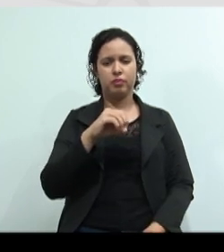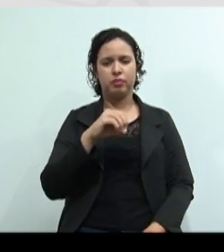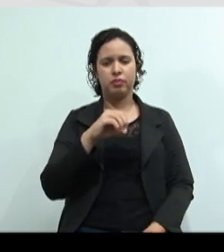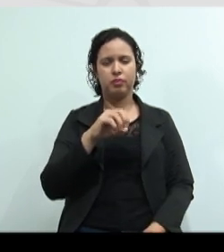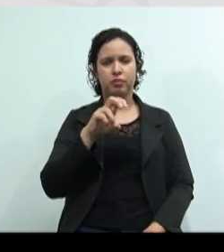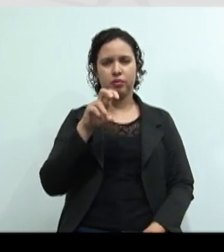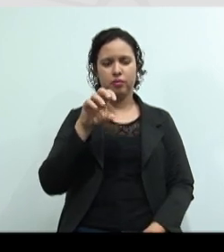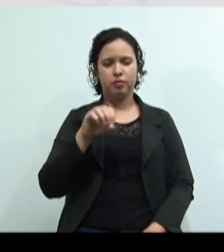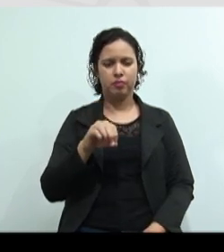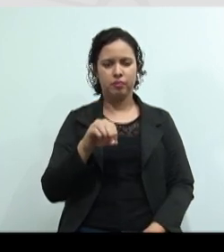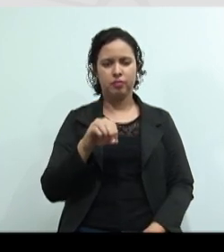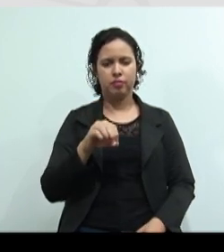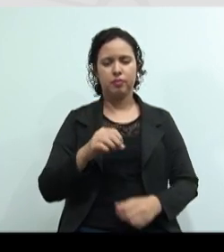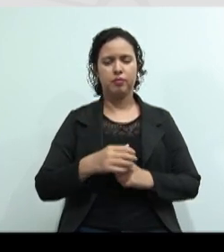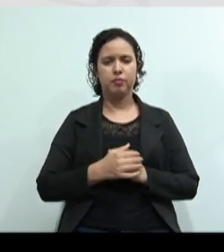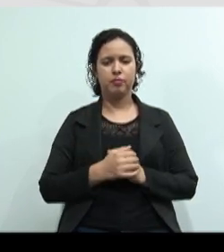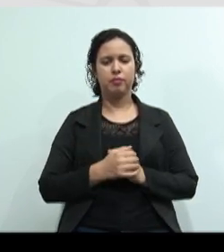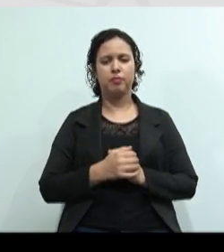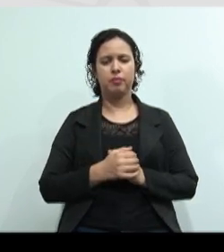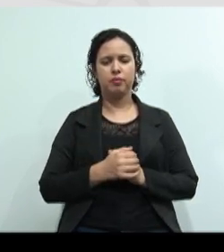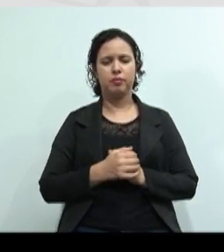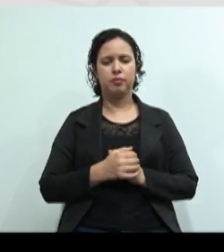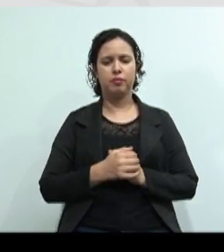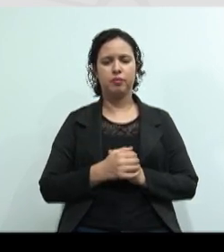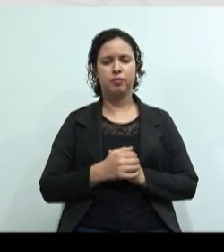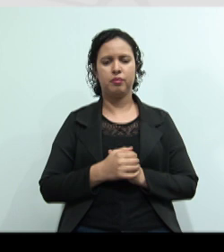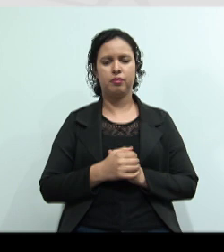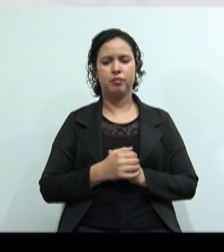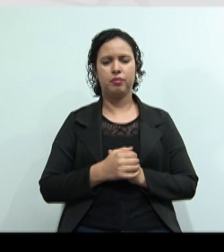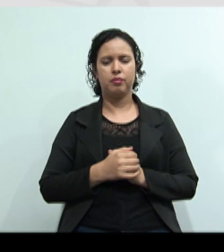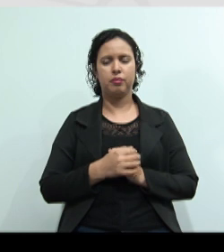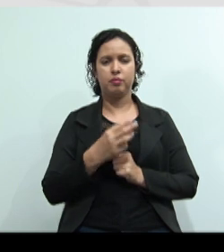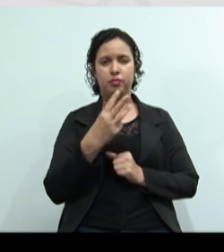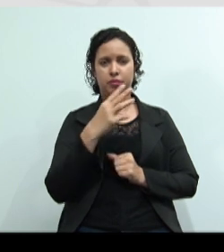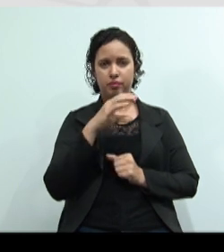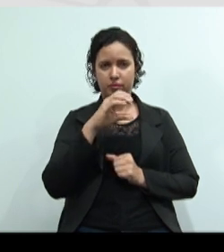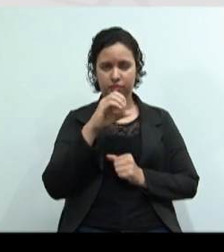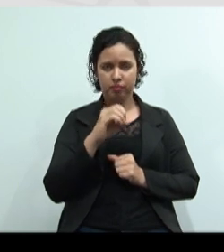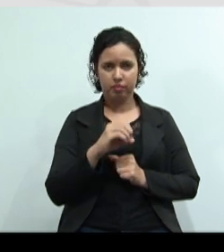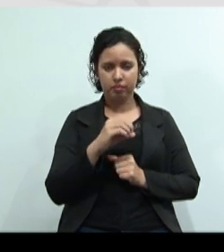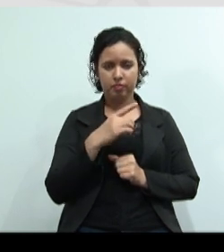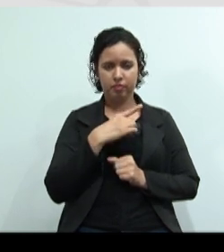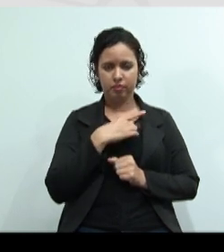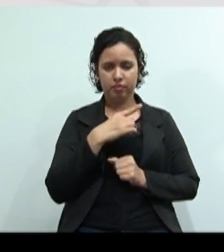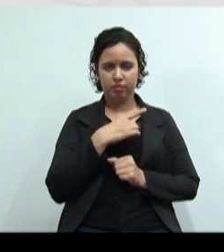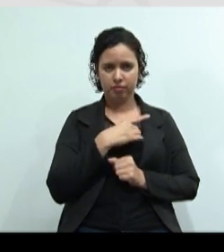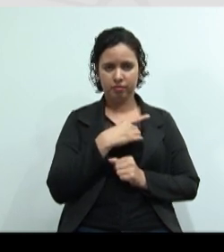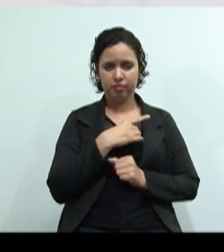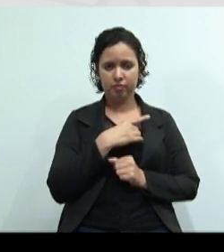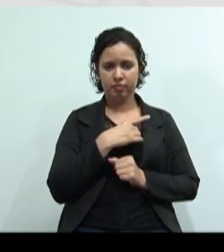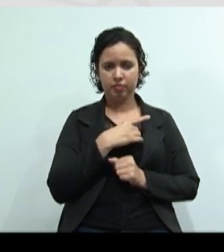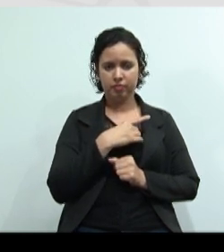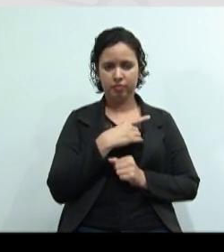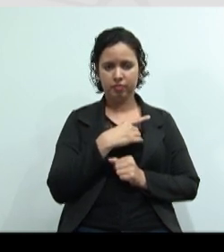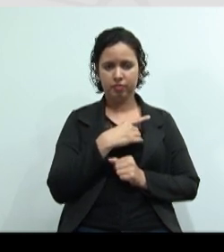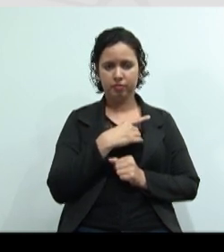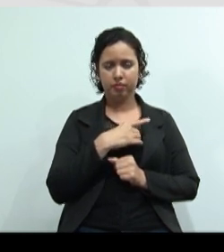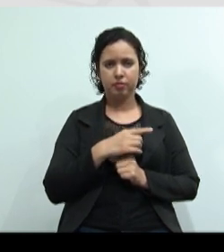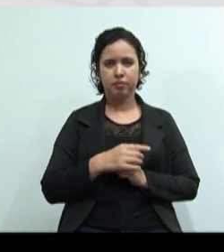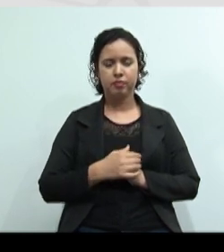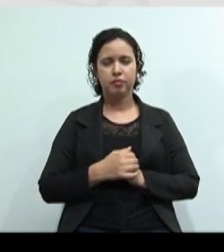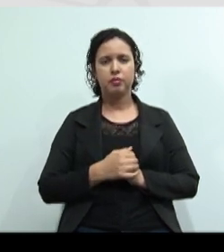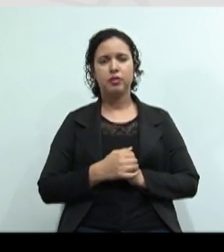Produzi e vendi 50. Quanto sobrou no estoque? 30. Estão compreendendo, alunos? Se vocês não